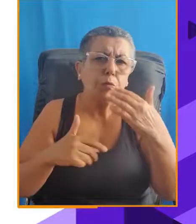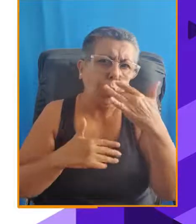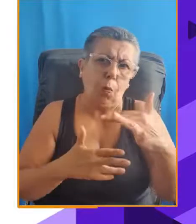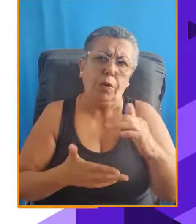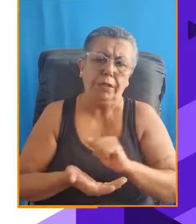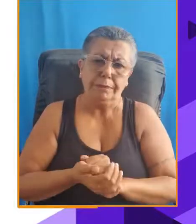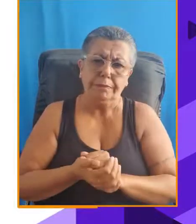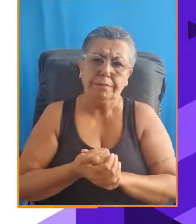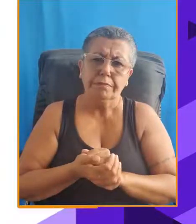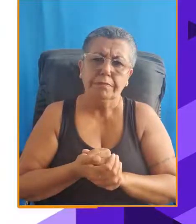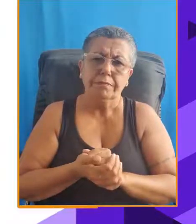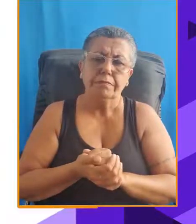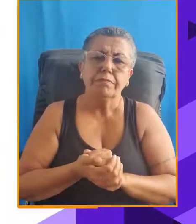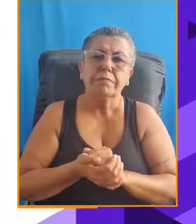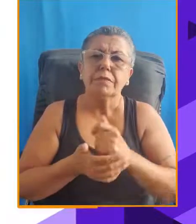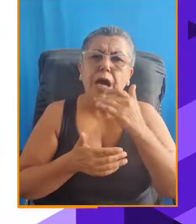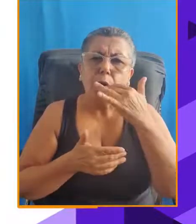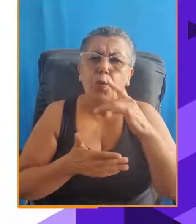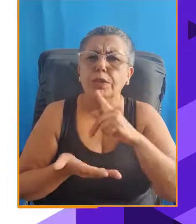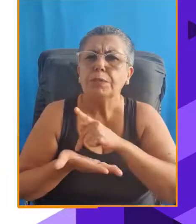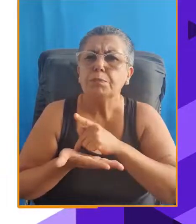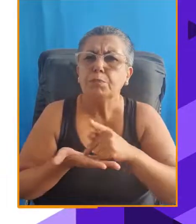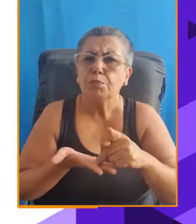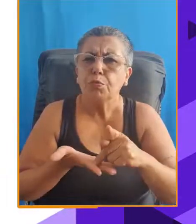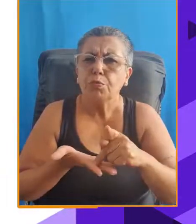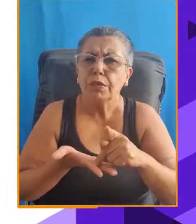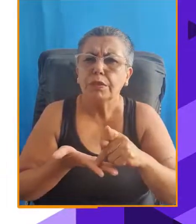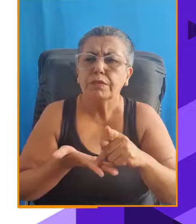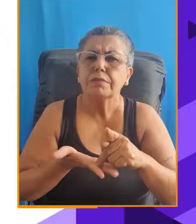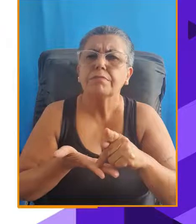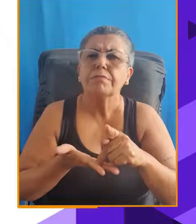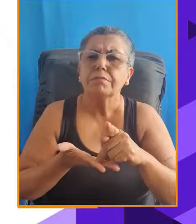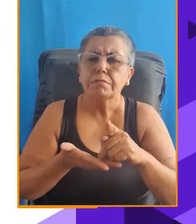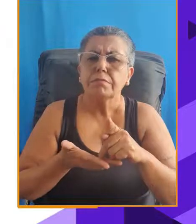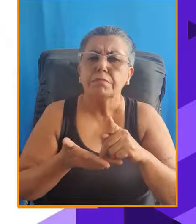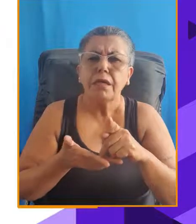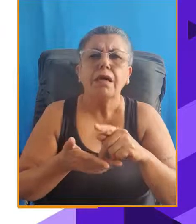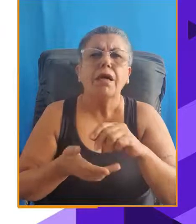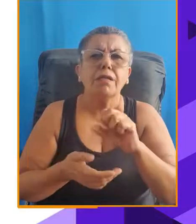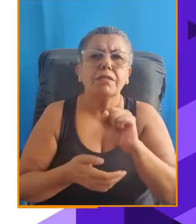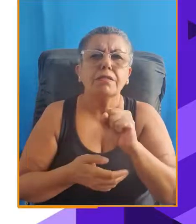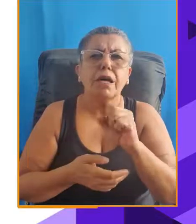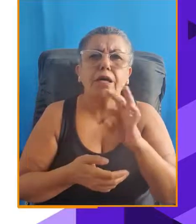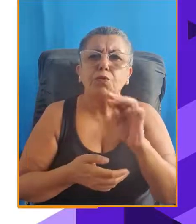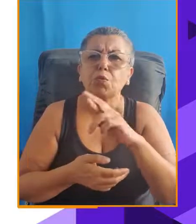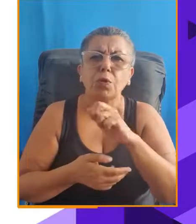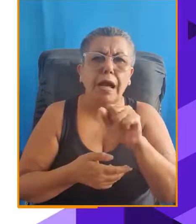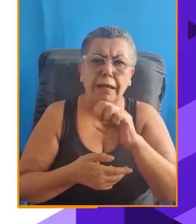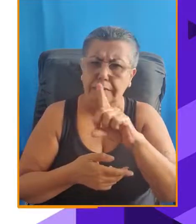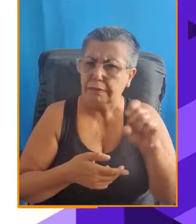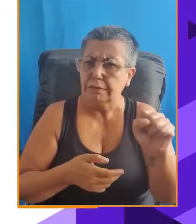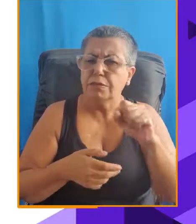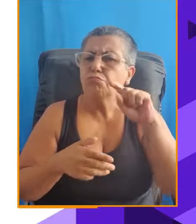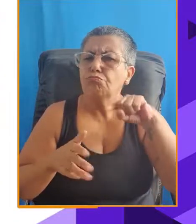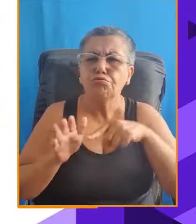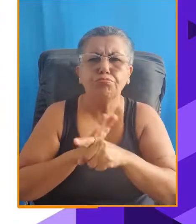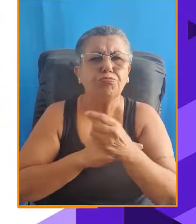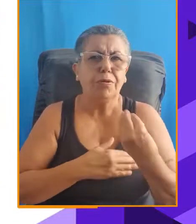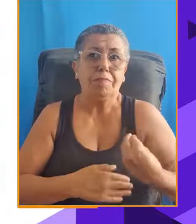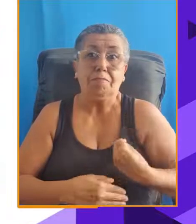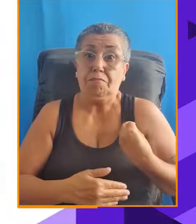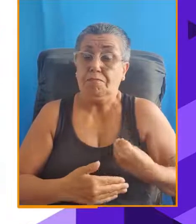cor. As cores puras do espectro estão saturadas, são cores intensas e